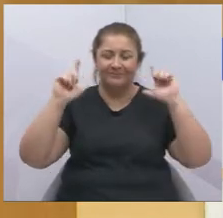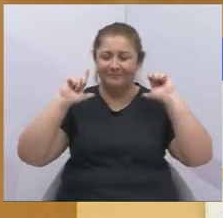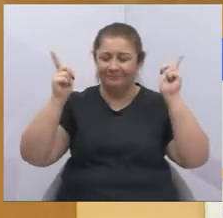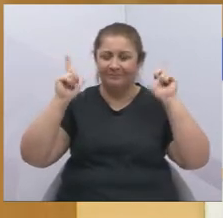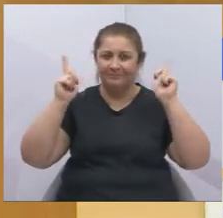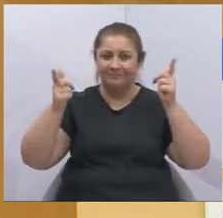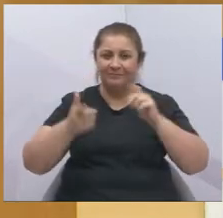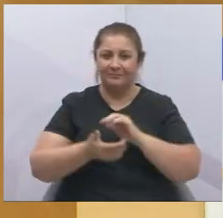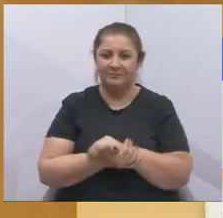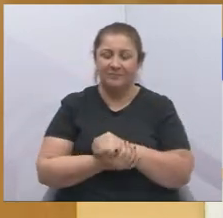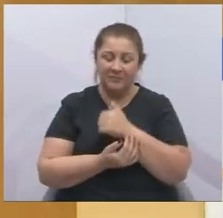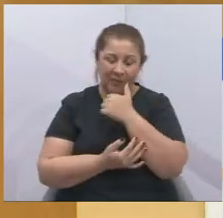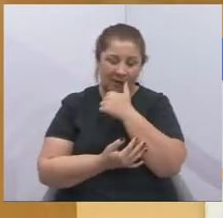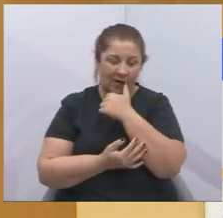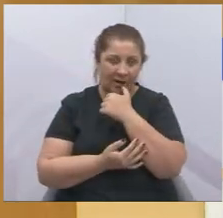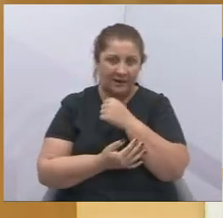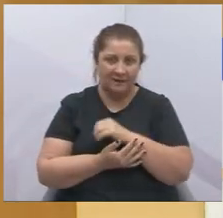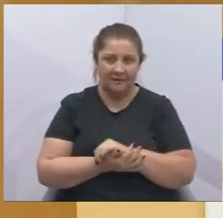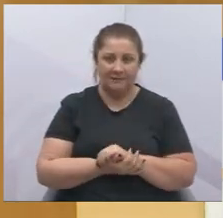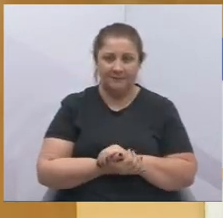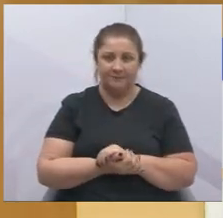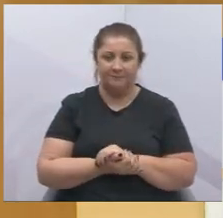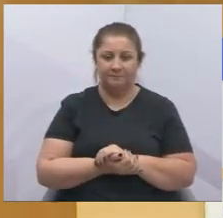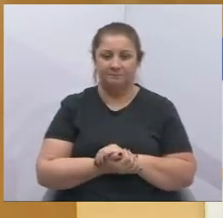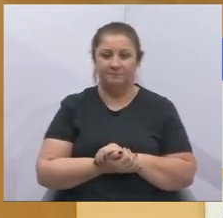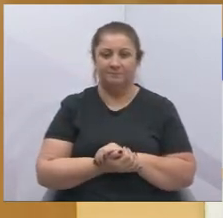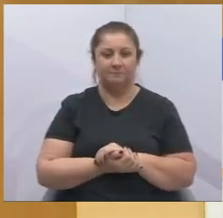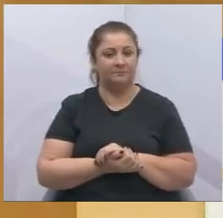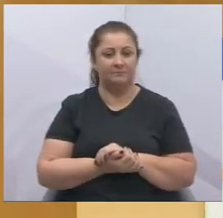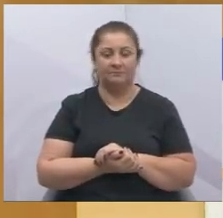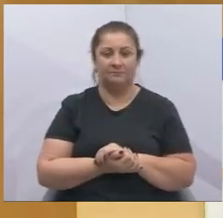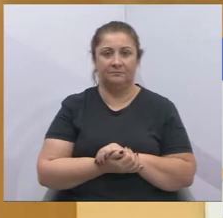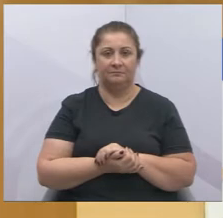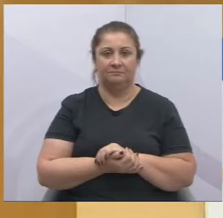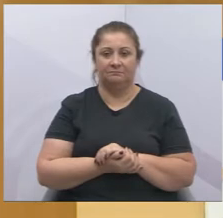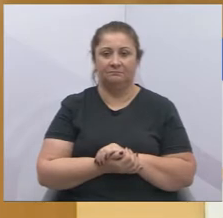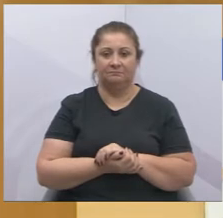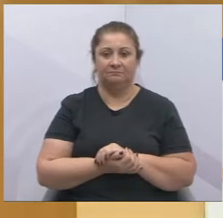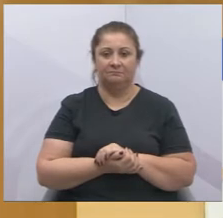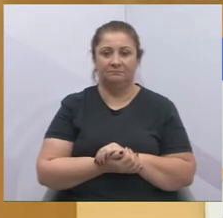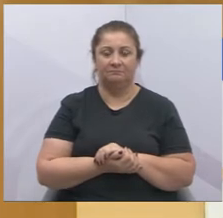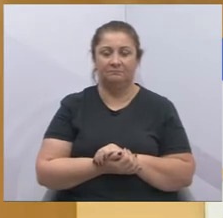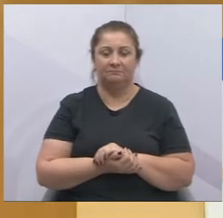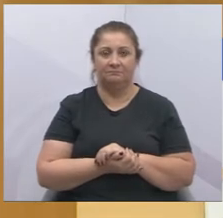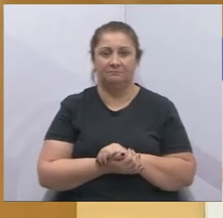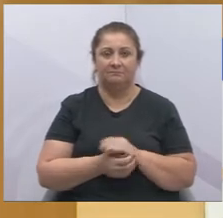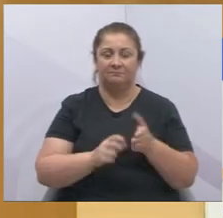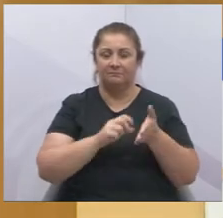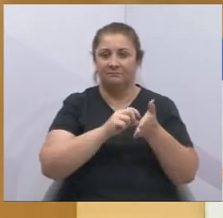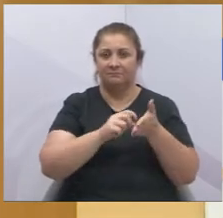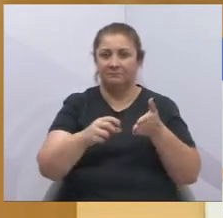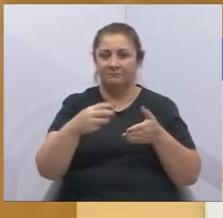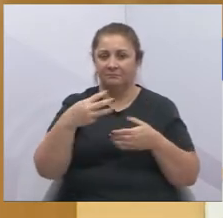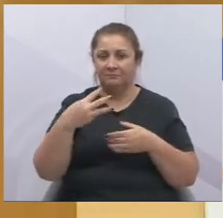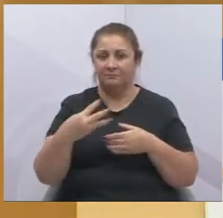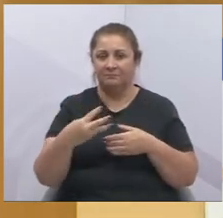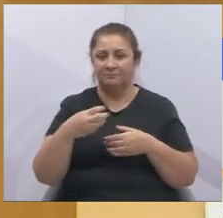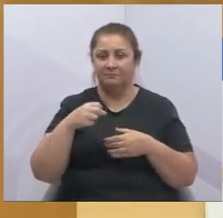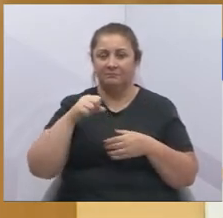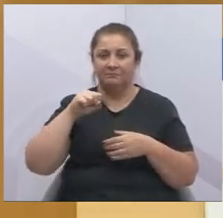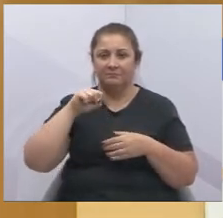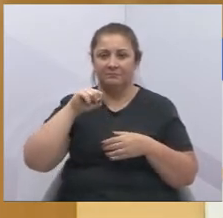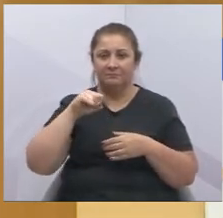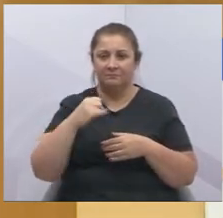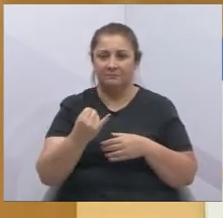praças e calçadas, localizado até 100 metros do estabelecimento. Inciso 3º. Em caso de recusa